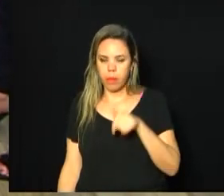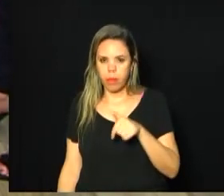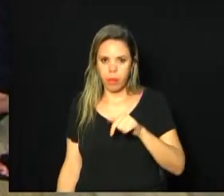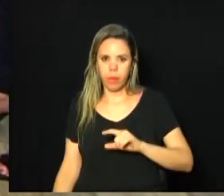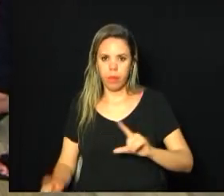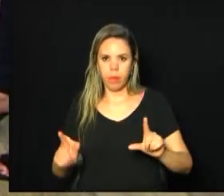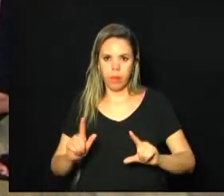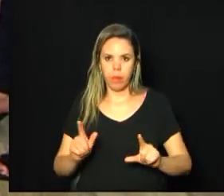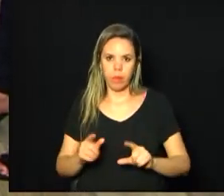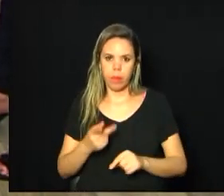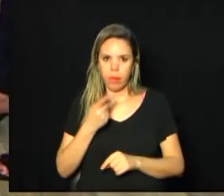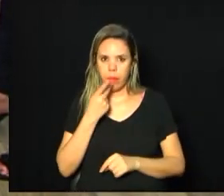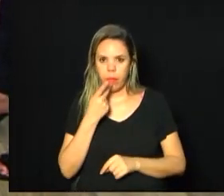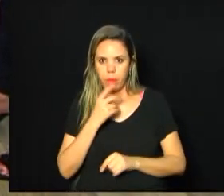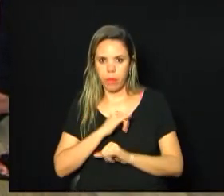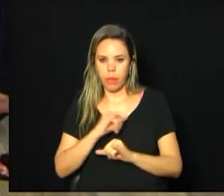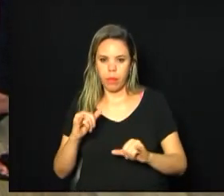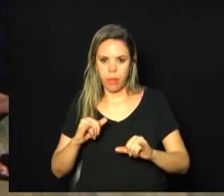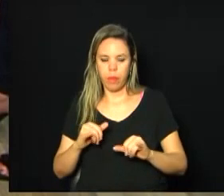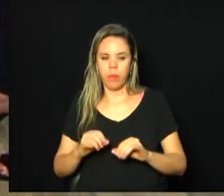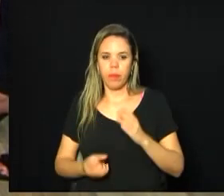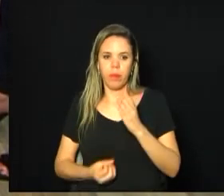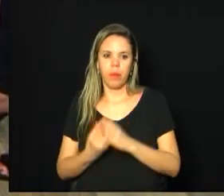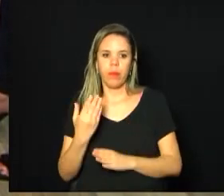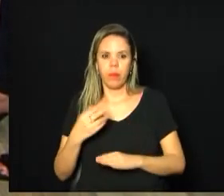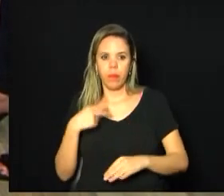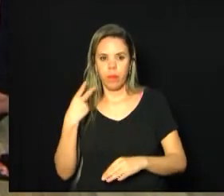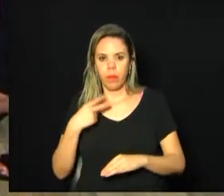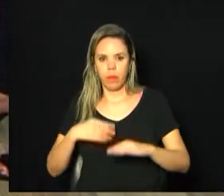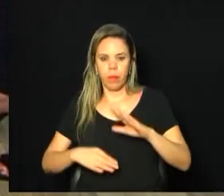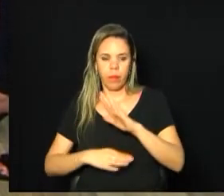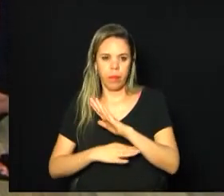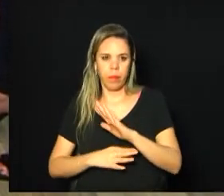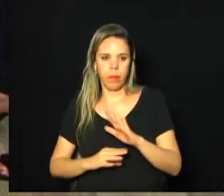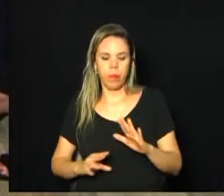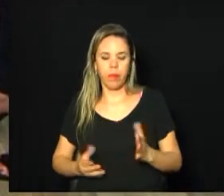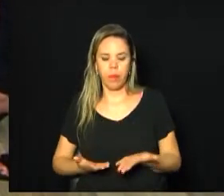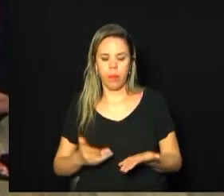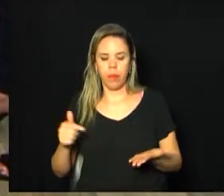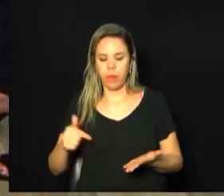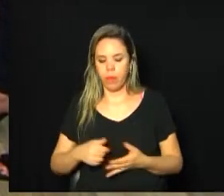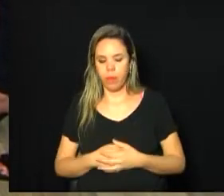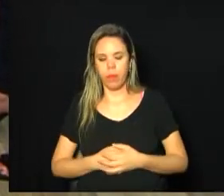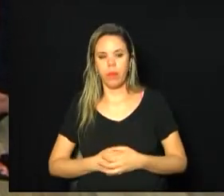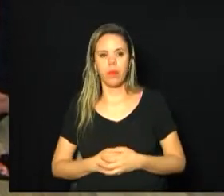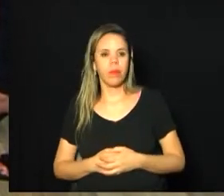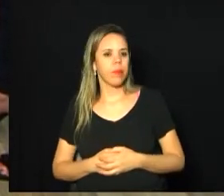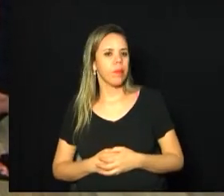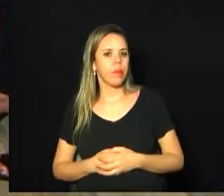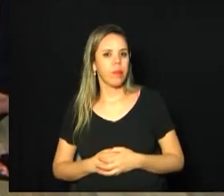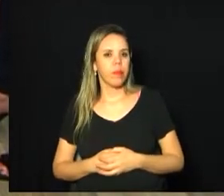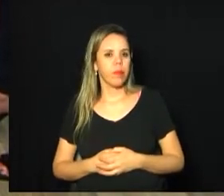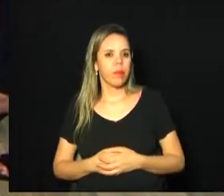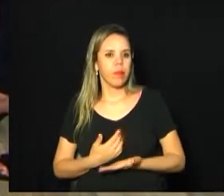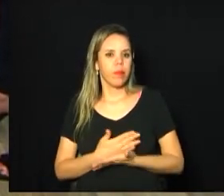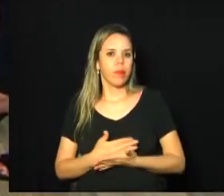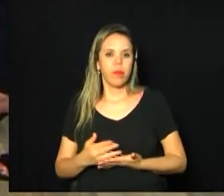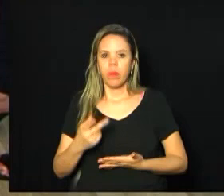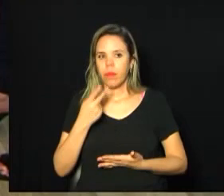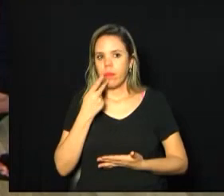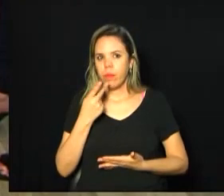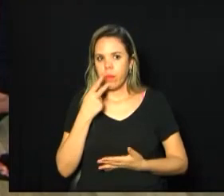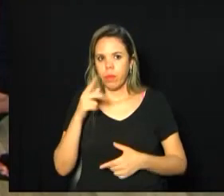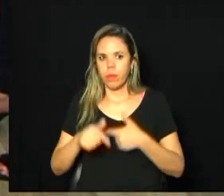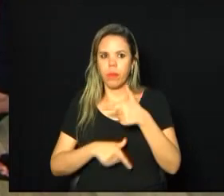nossos estúdios para nós falarmos das notícias do Legislativo, do que acontece aqui na Câmara de Campinas. E a gente começa falando sobre